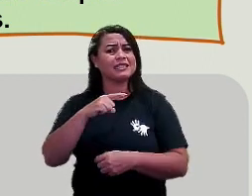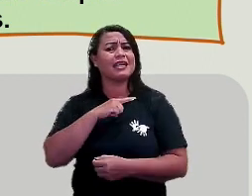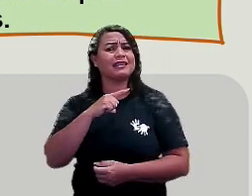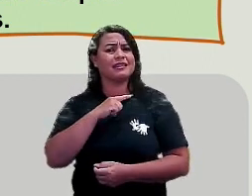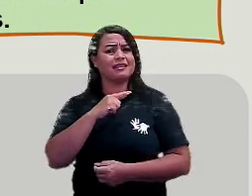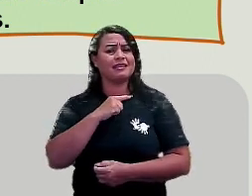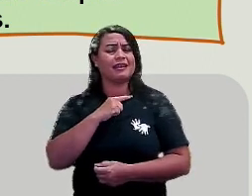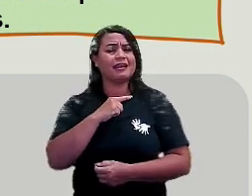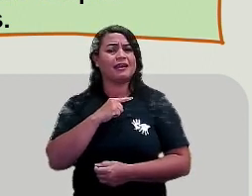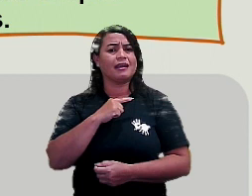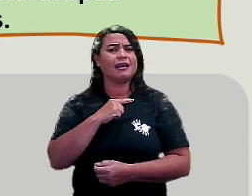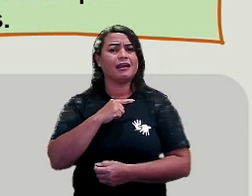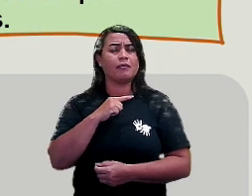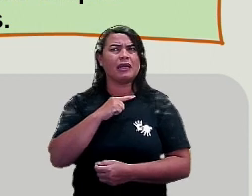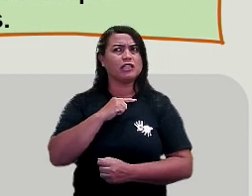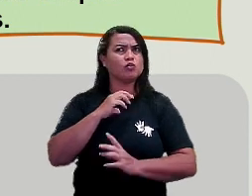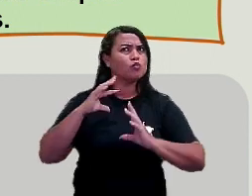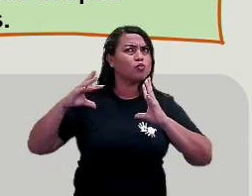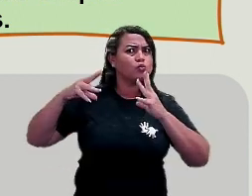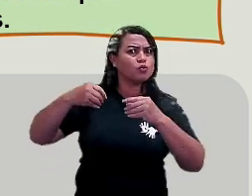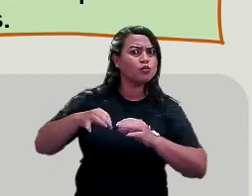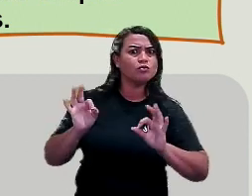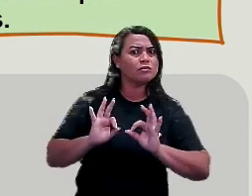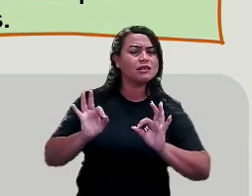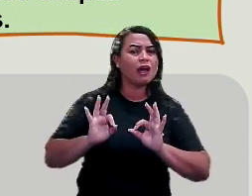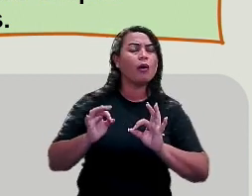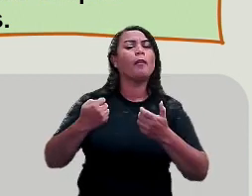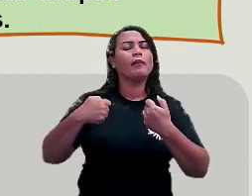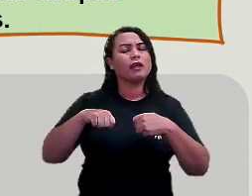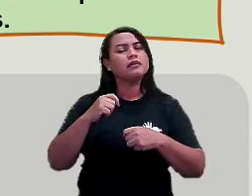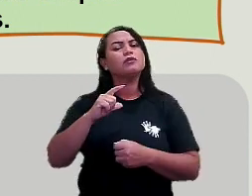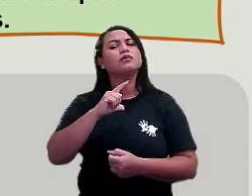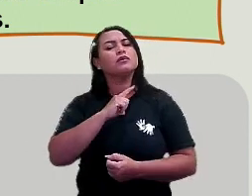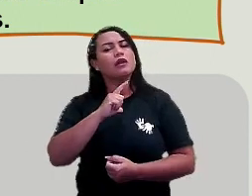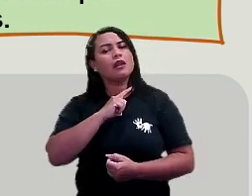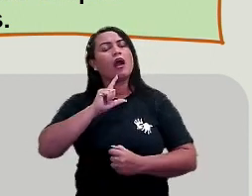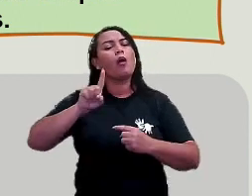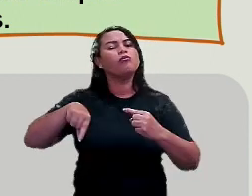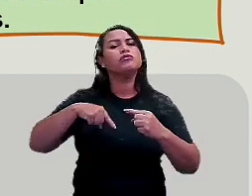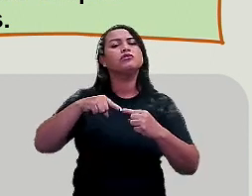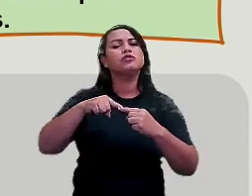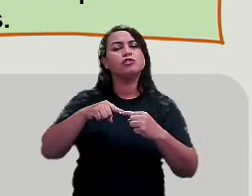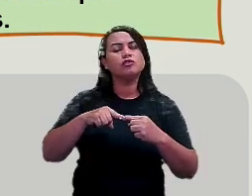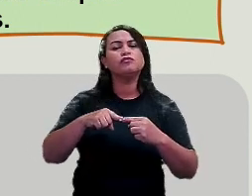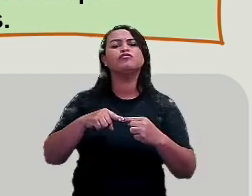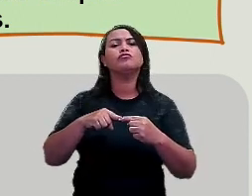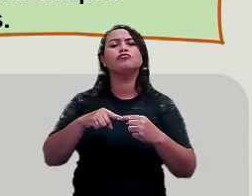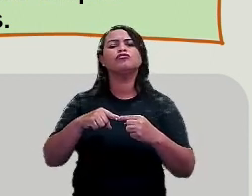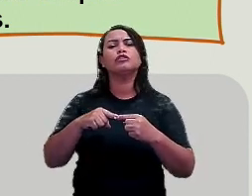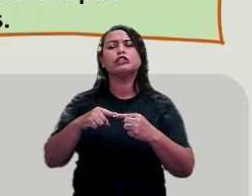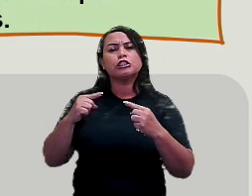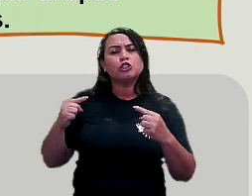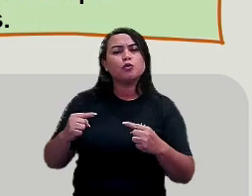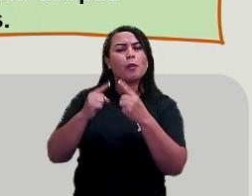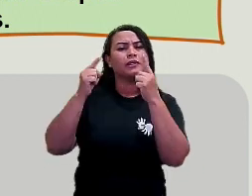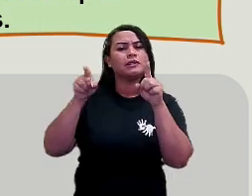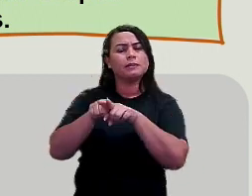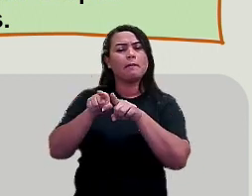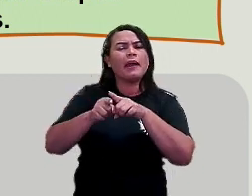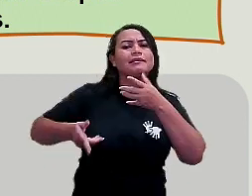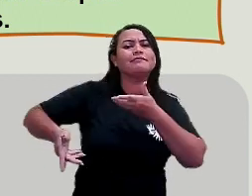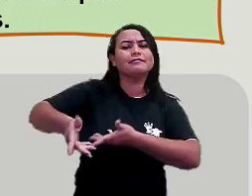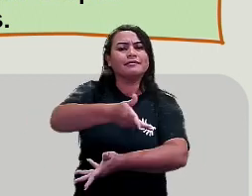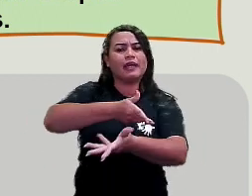comum. Preciso ter todos os objetivos em comum? Não, mas vocês precisam ter objetivos que se coincidem, objetivos para se interagir.